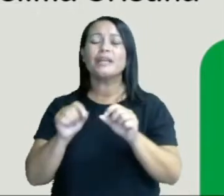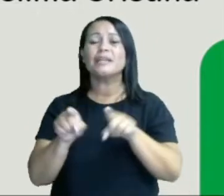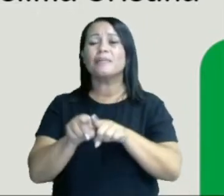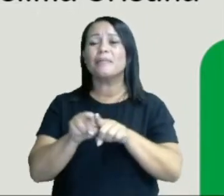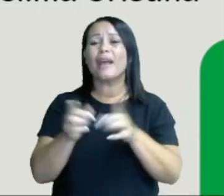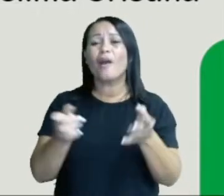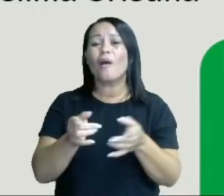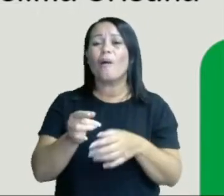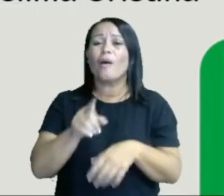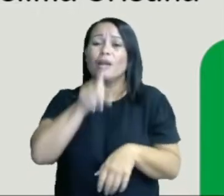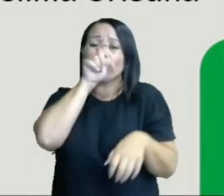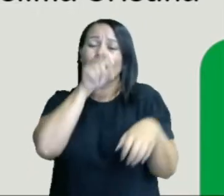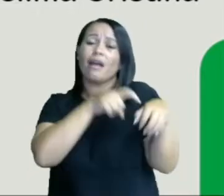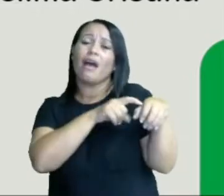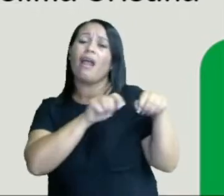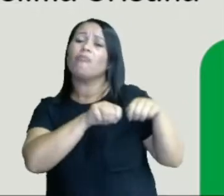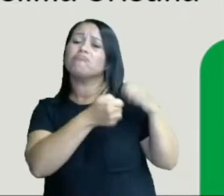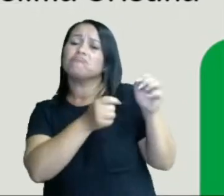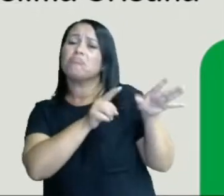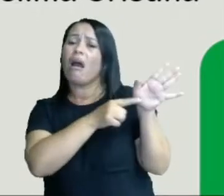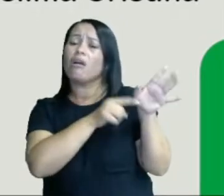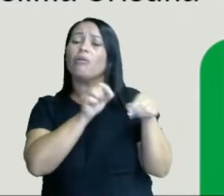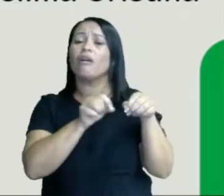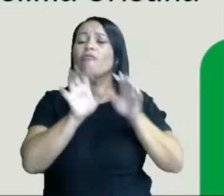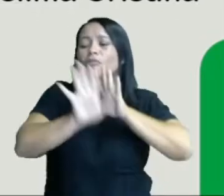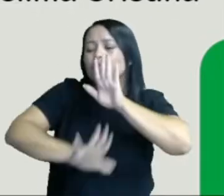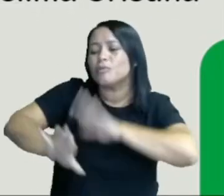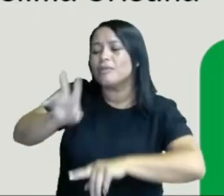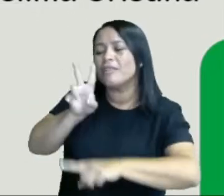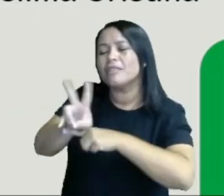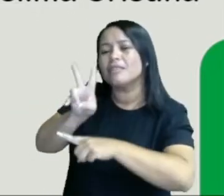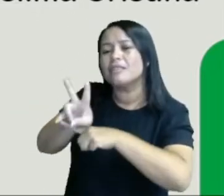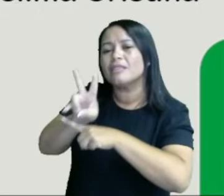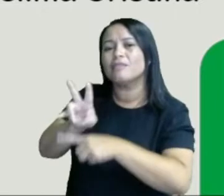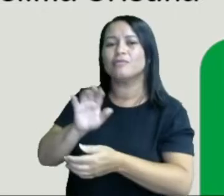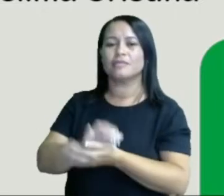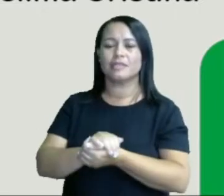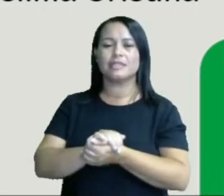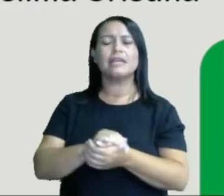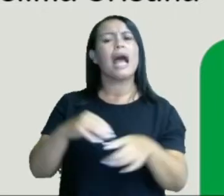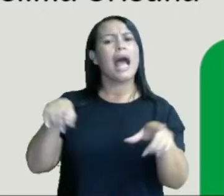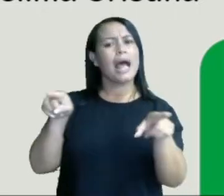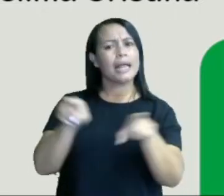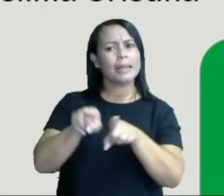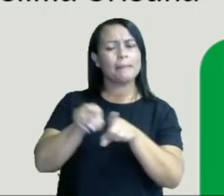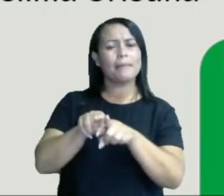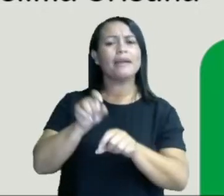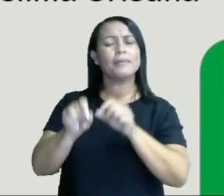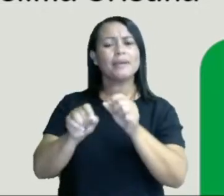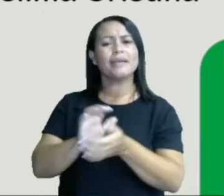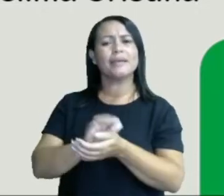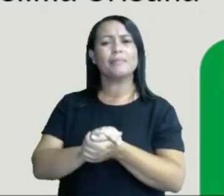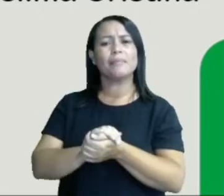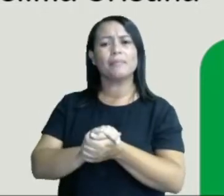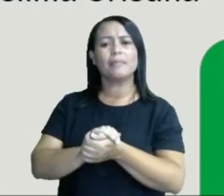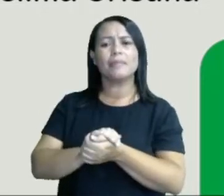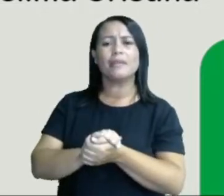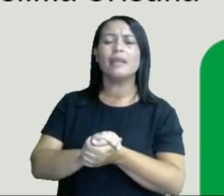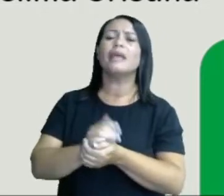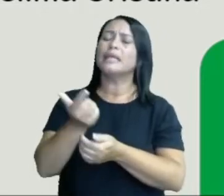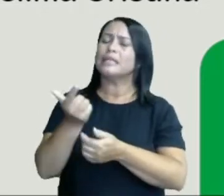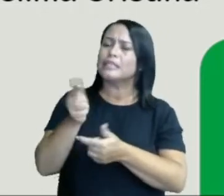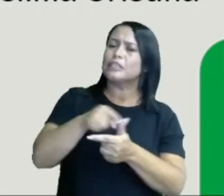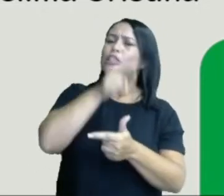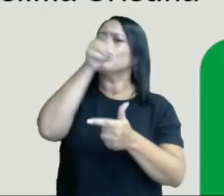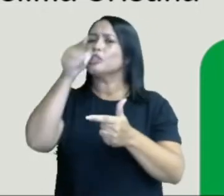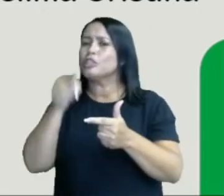asinha machucada, vamos cuidar de você." "Também fala, Zé." Mais uma